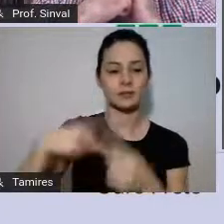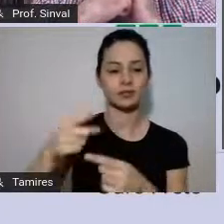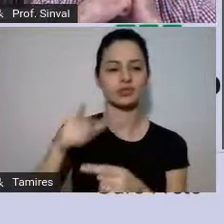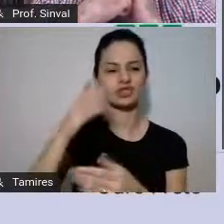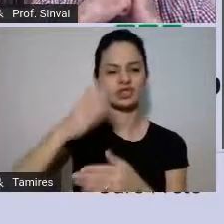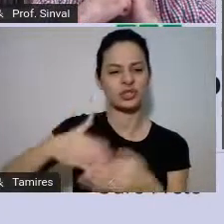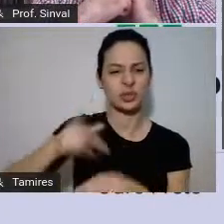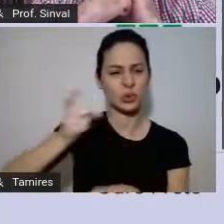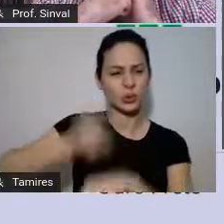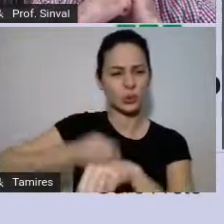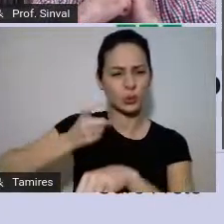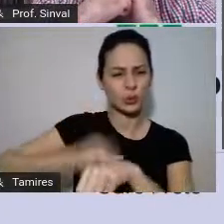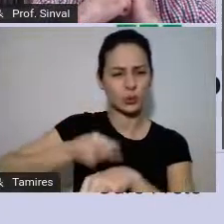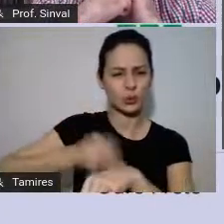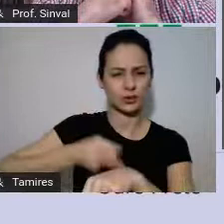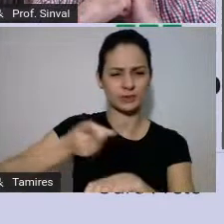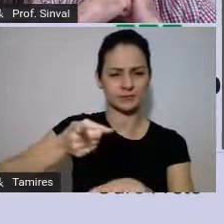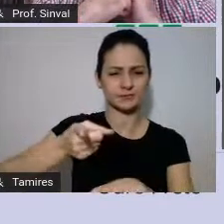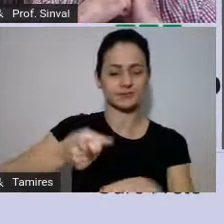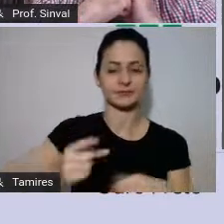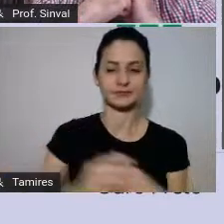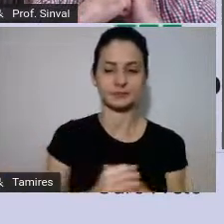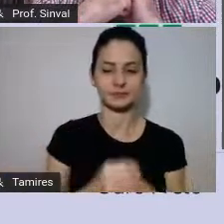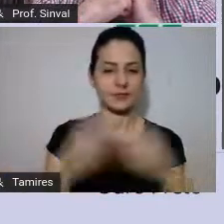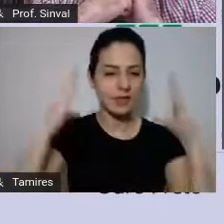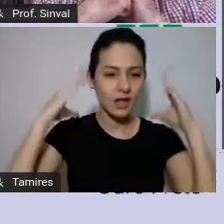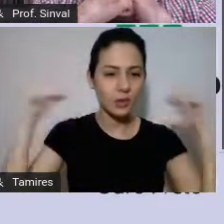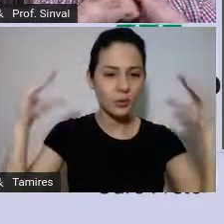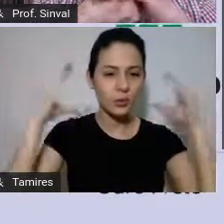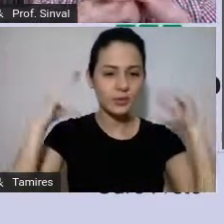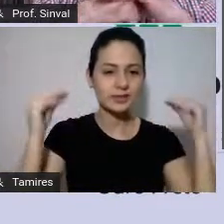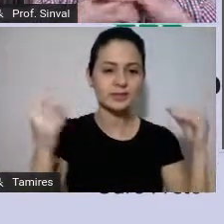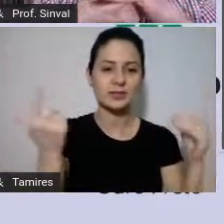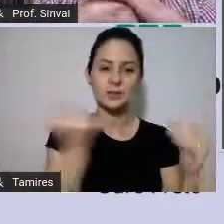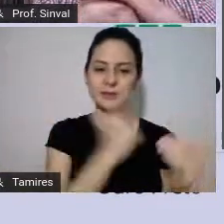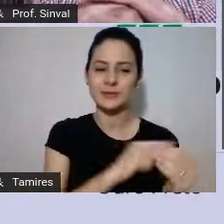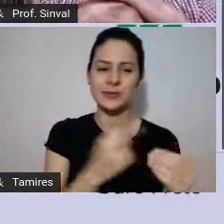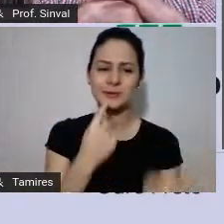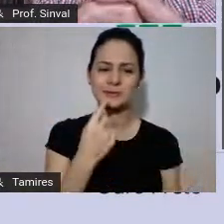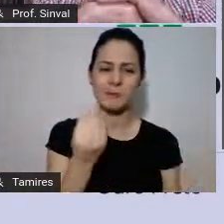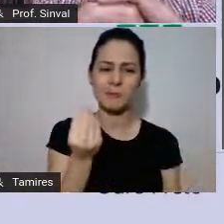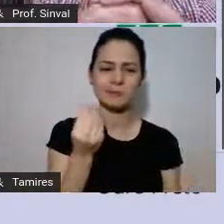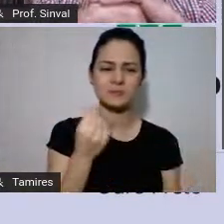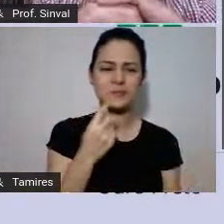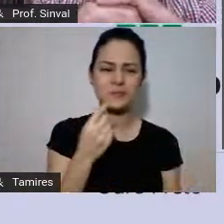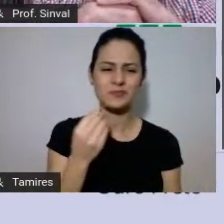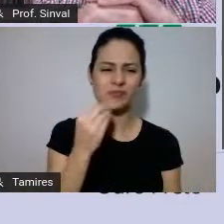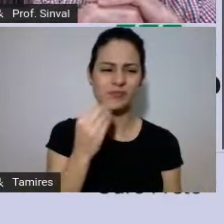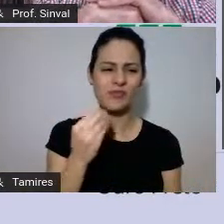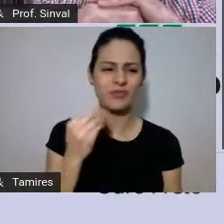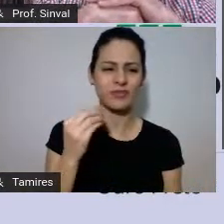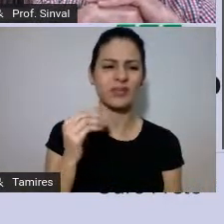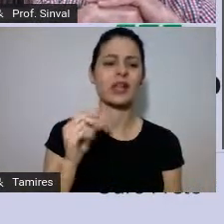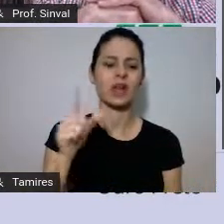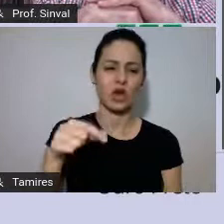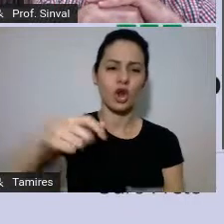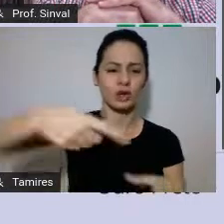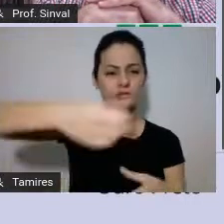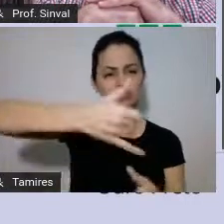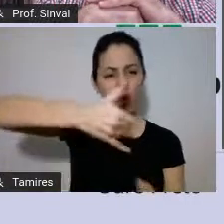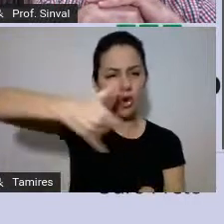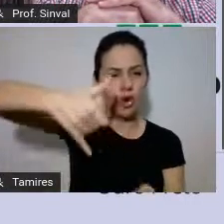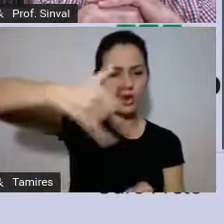muito duro. E aí os holandeses, para aguentar o gosto desse peixe, colocam um pouco de azeite por